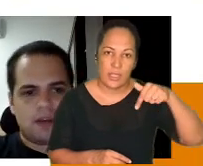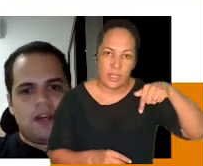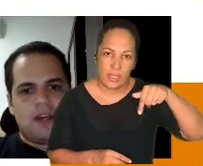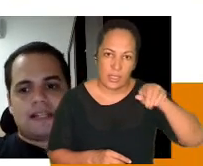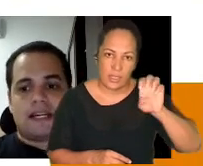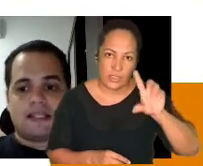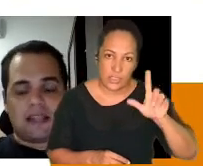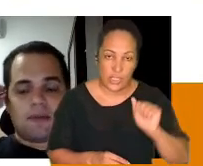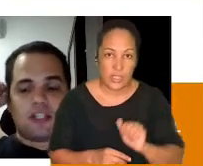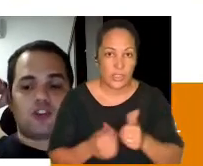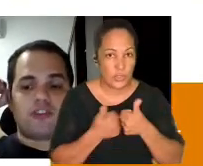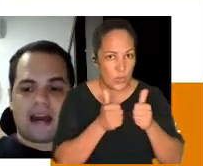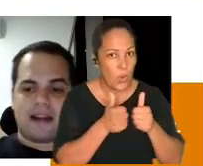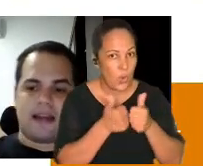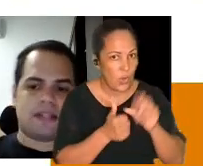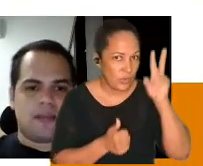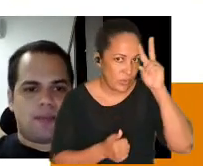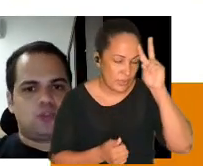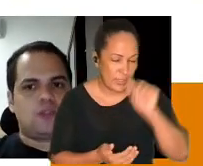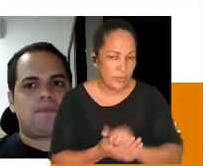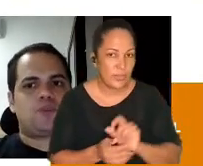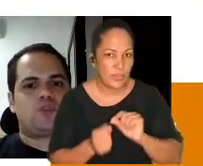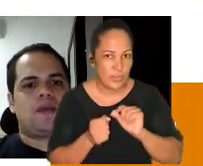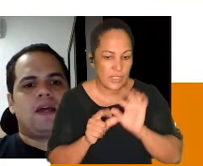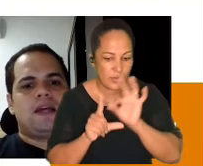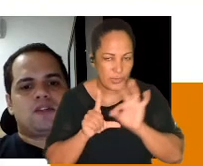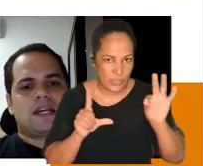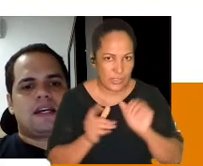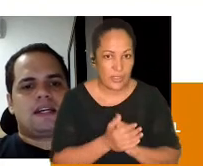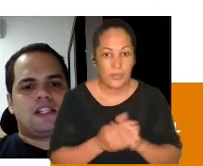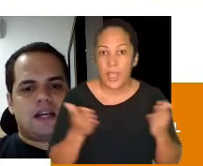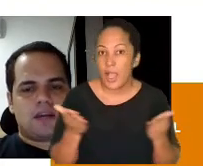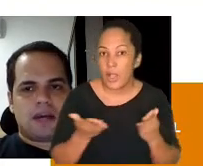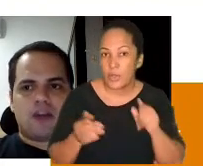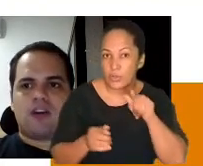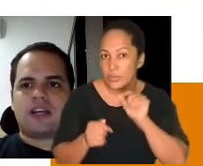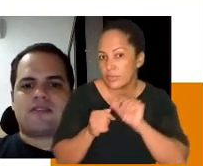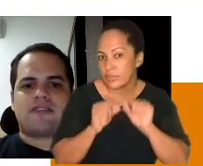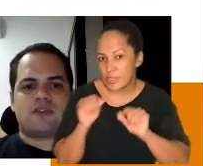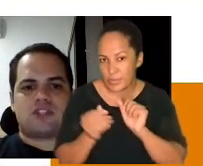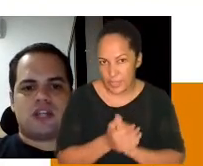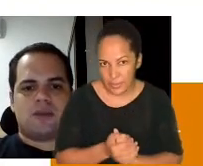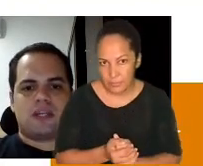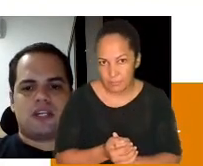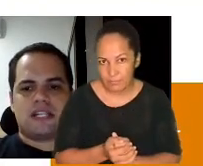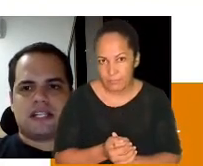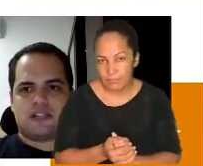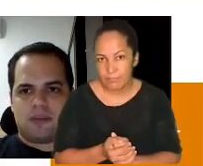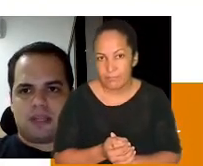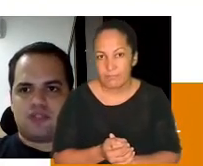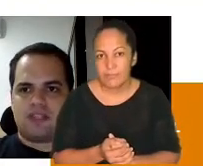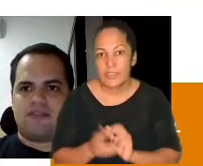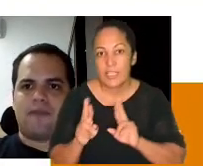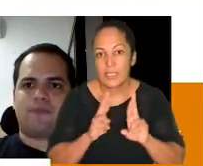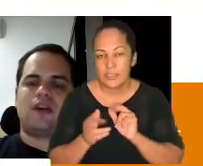diagrama daquele sistema de rodoviária. Lembra da Império Tour? Muito bem. Então, tá aqui aquele diagrama. Agora, o que você vai fazer com esse diagrama aqui de dar